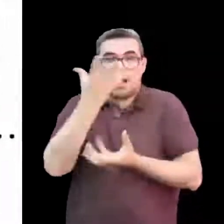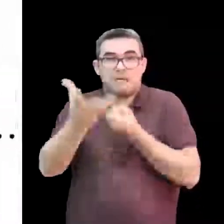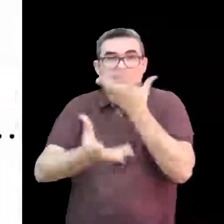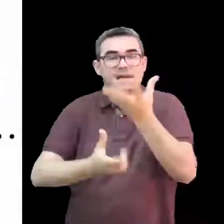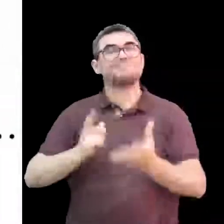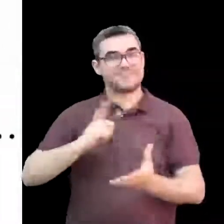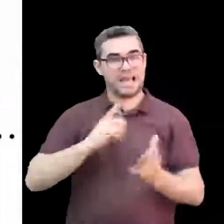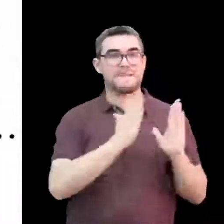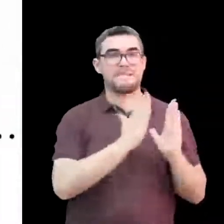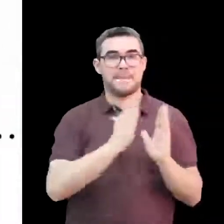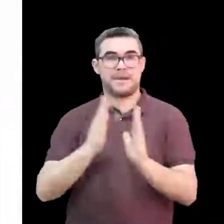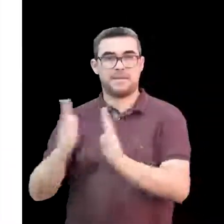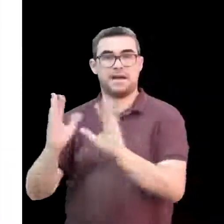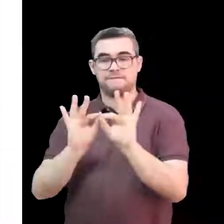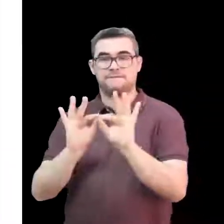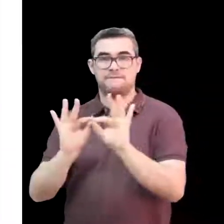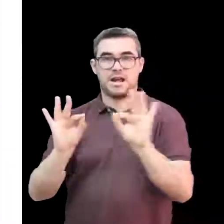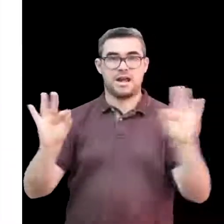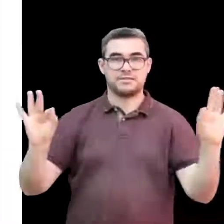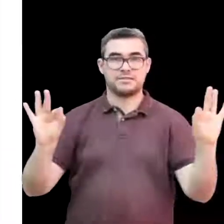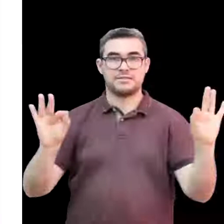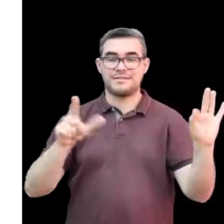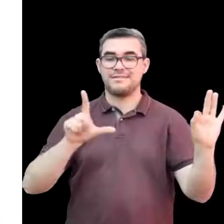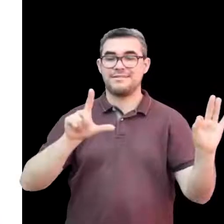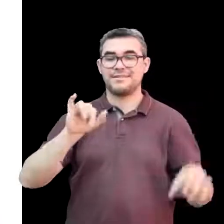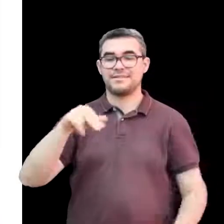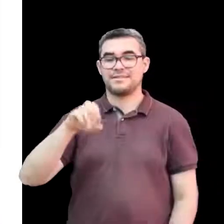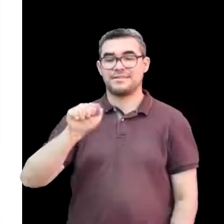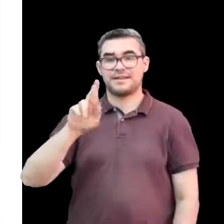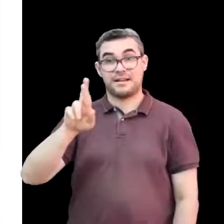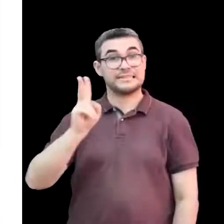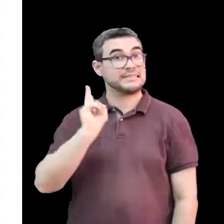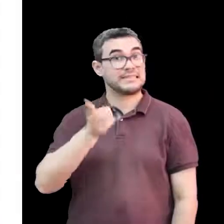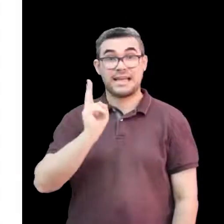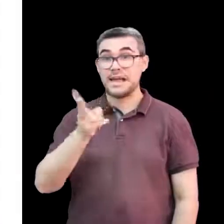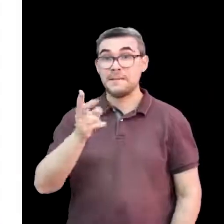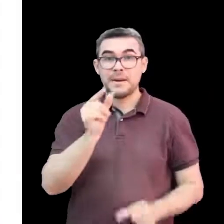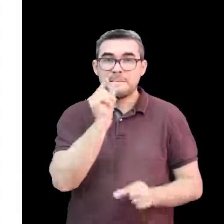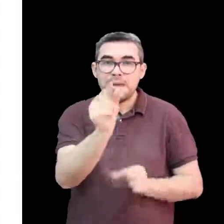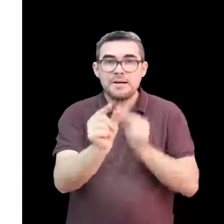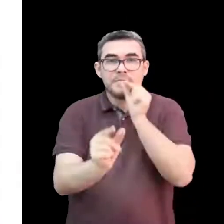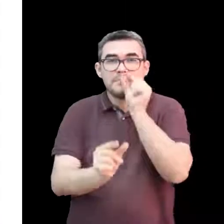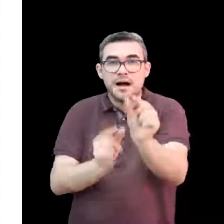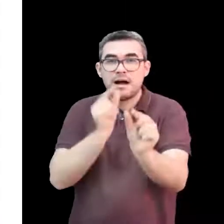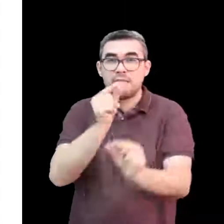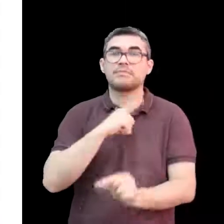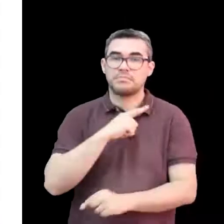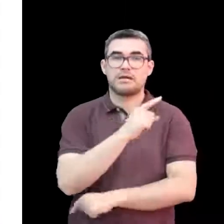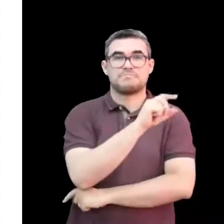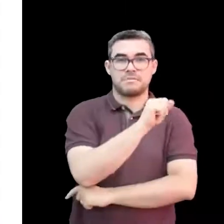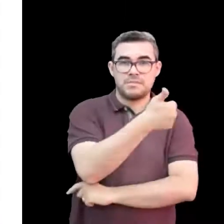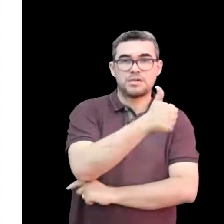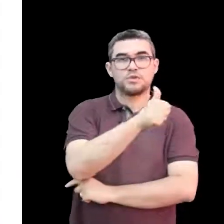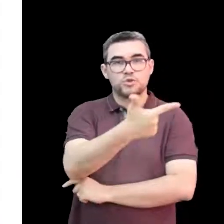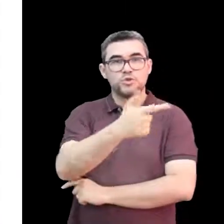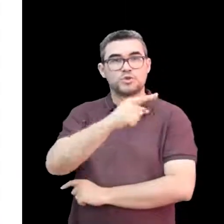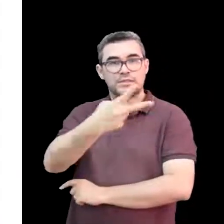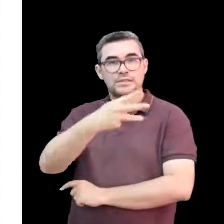uma fila de palavras, a frase. Seus elementos se apresentam um após o